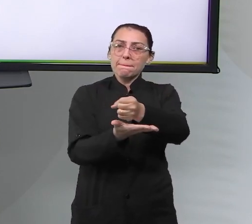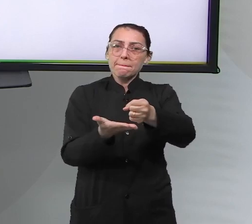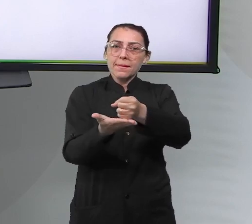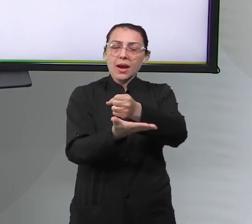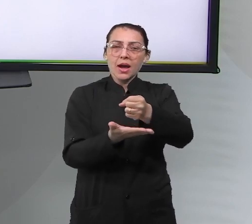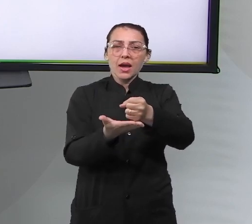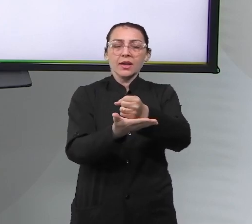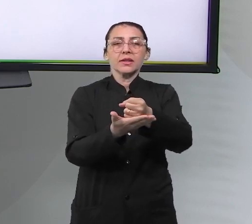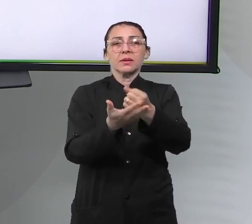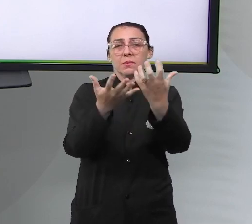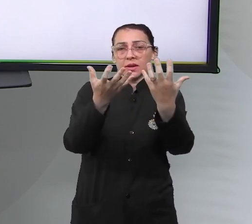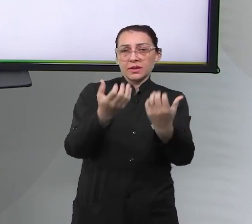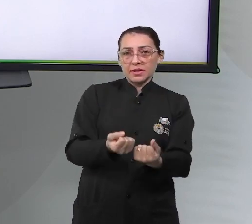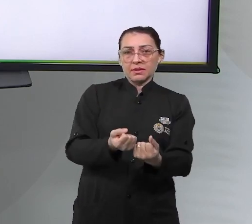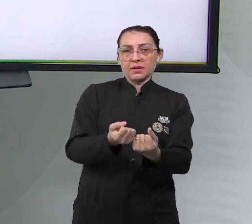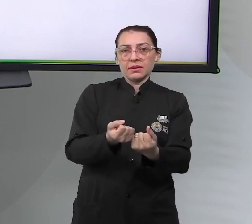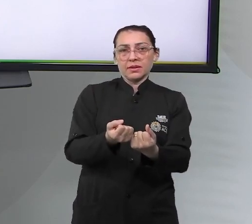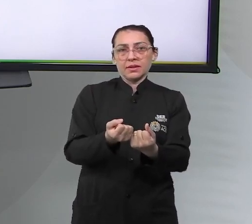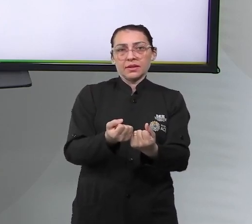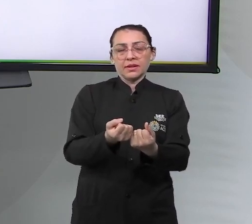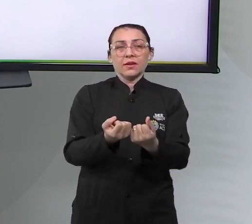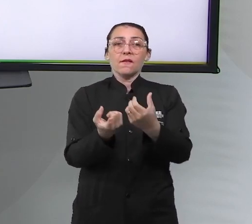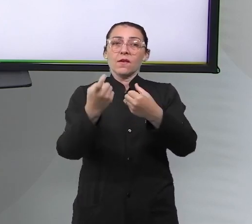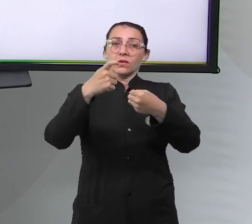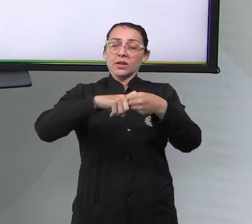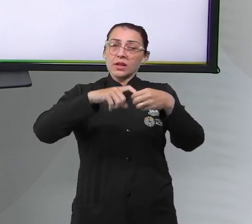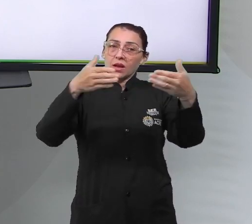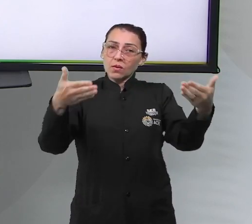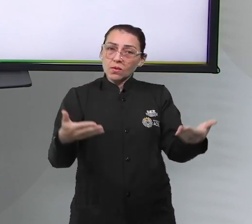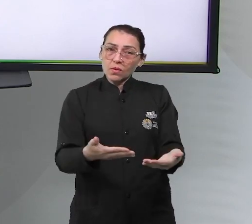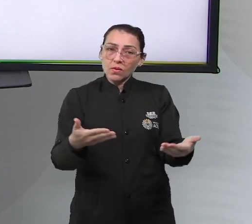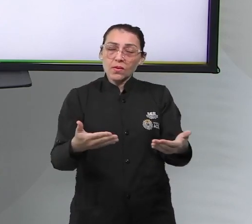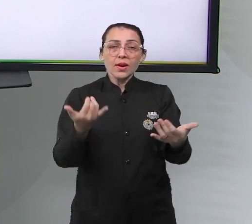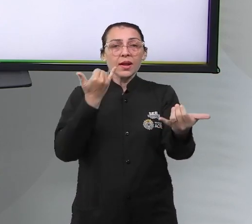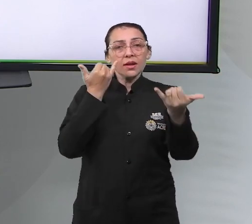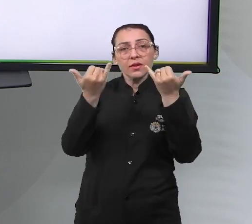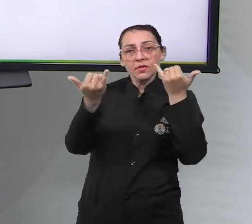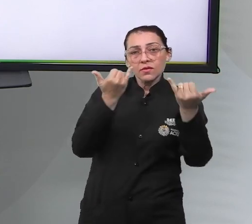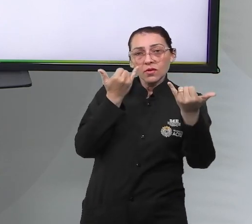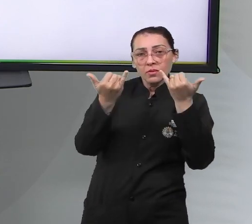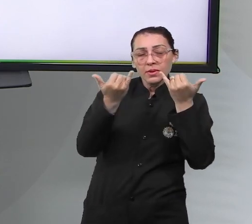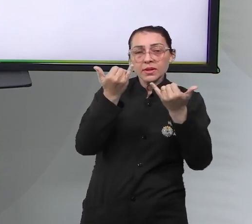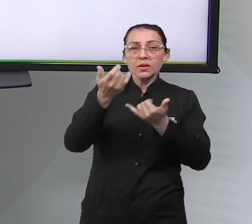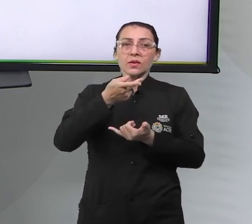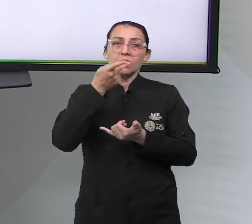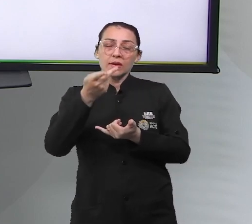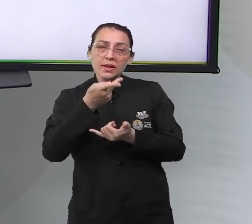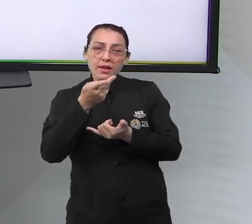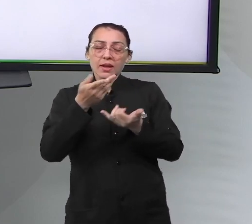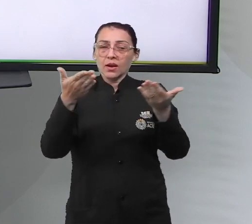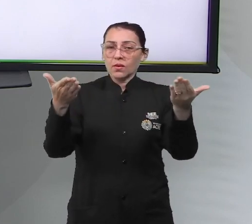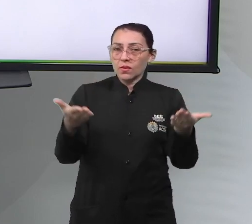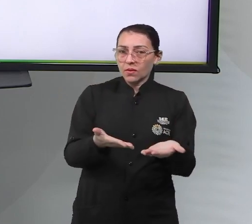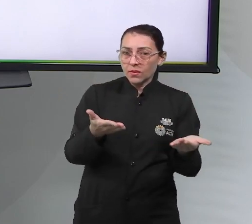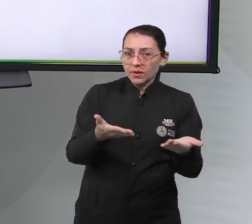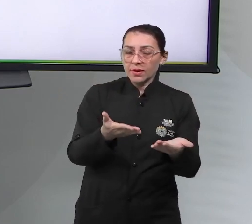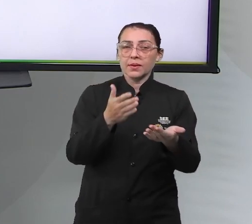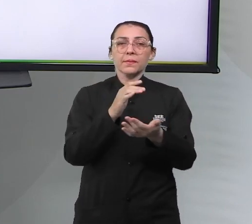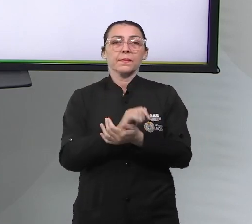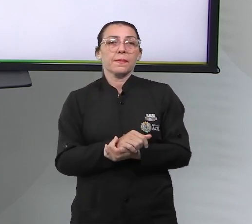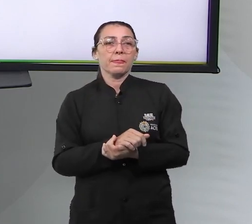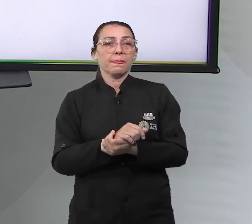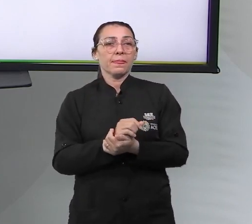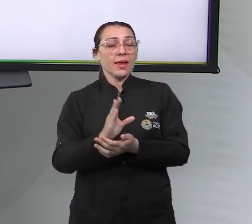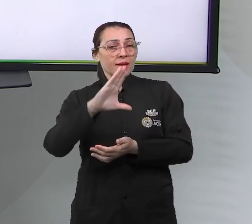para o acolhimento desses. E voltando agora à informação que eu comentei há pouco a respeito